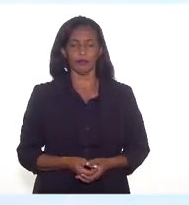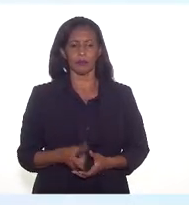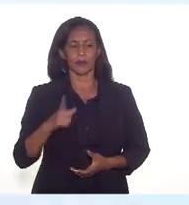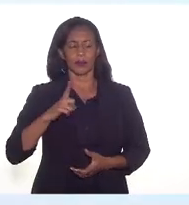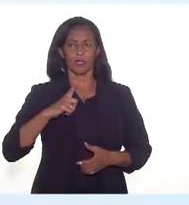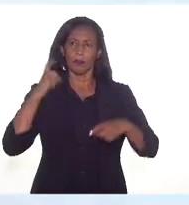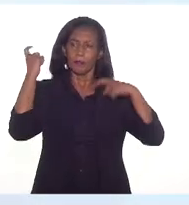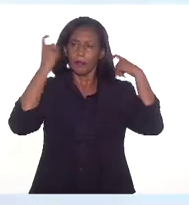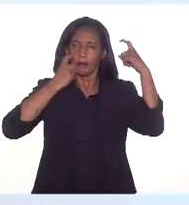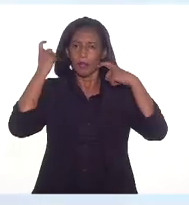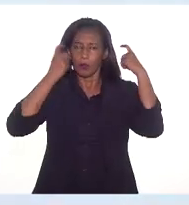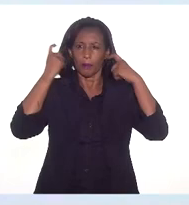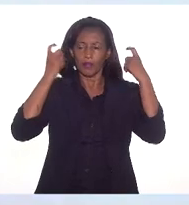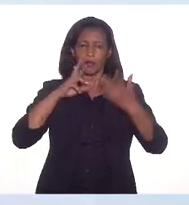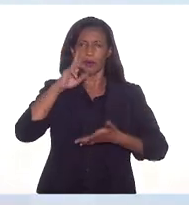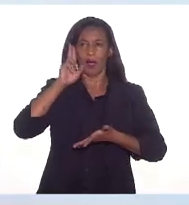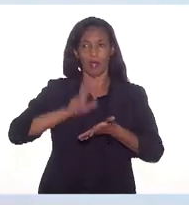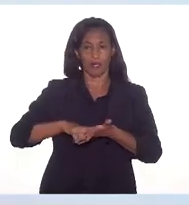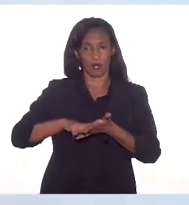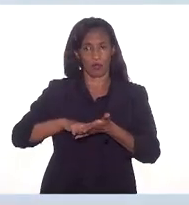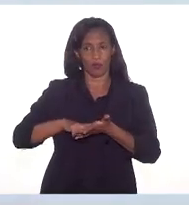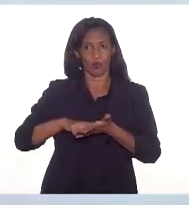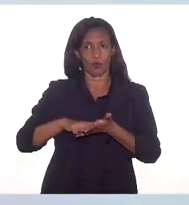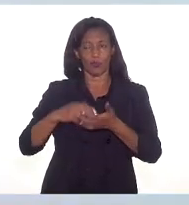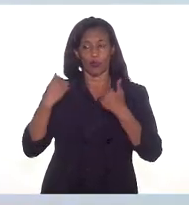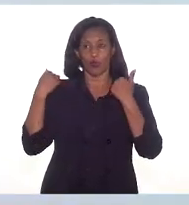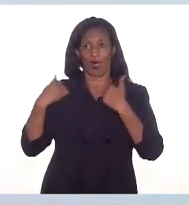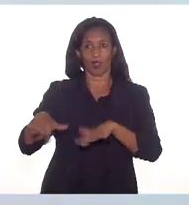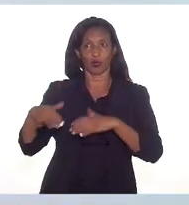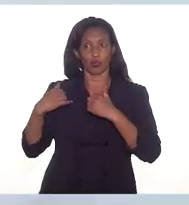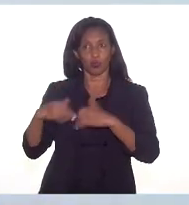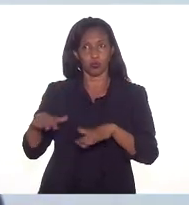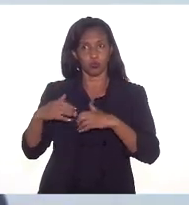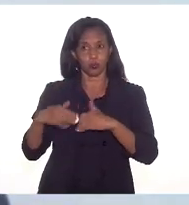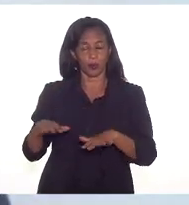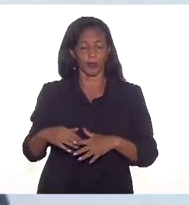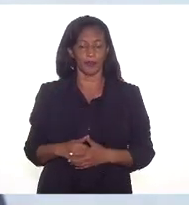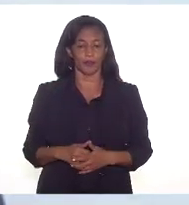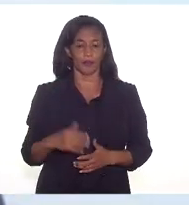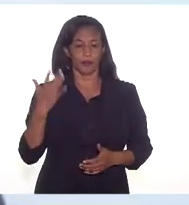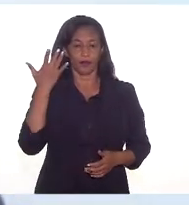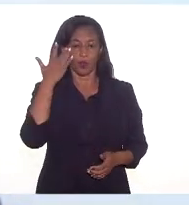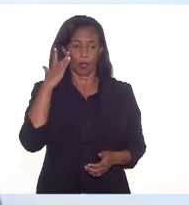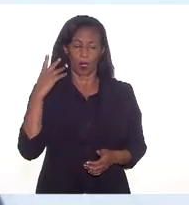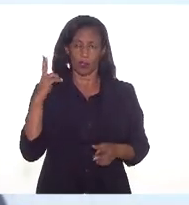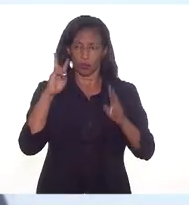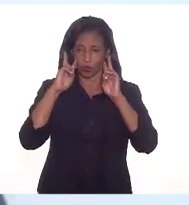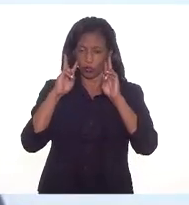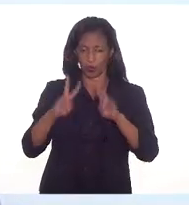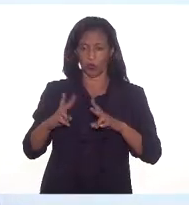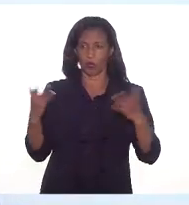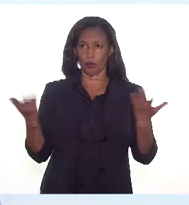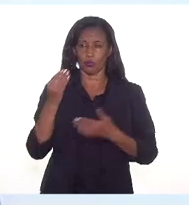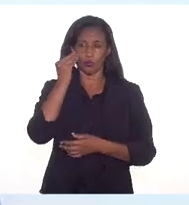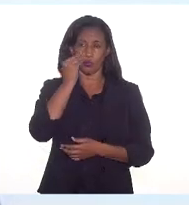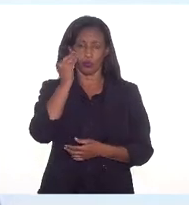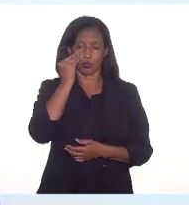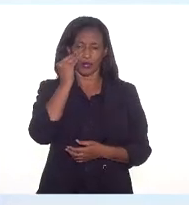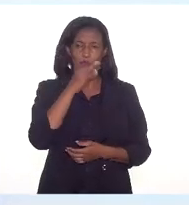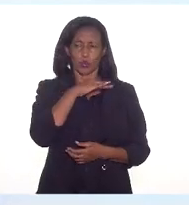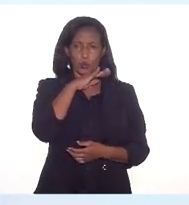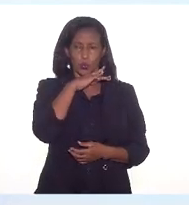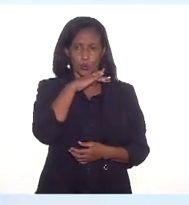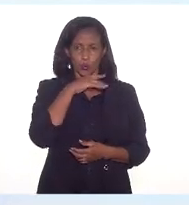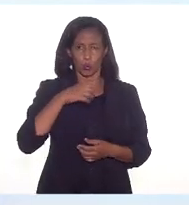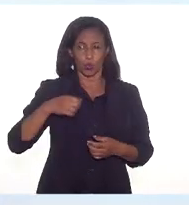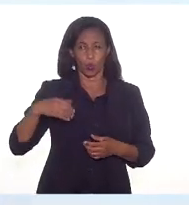muita preocupação em razão do teto de gastos do IPCA. Acho que a gente viveu uma experiência muito ruim com o teto